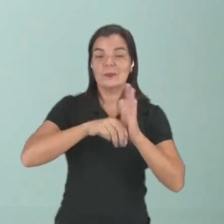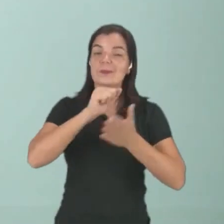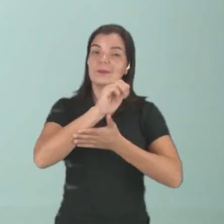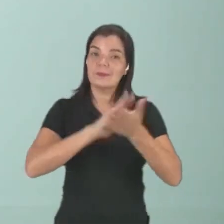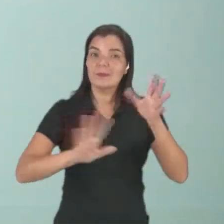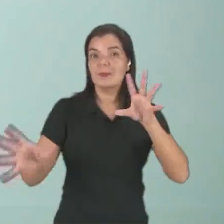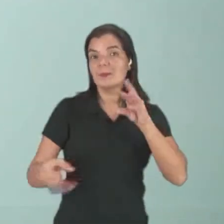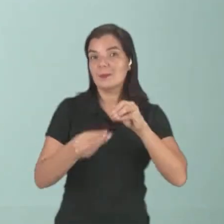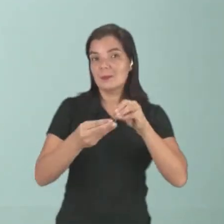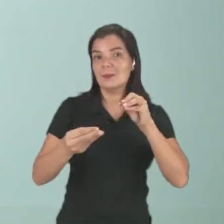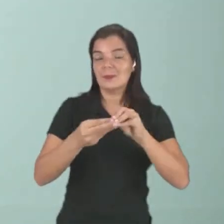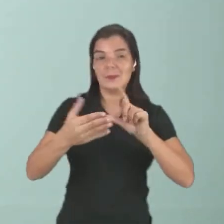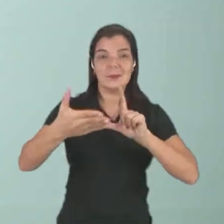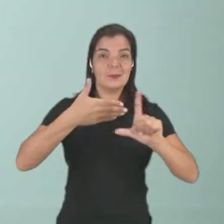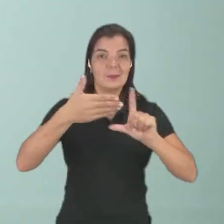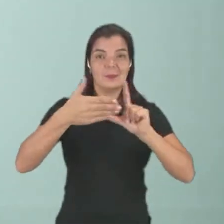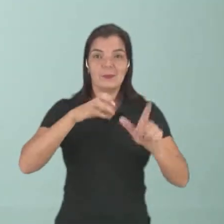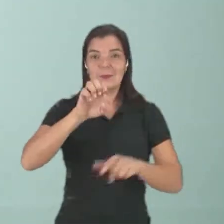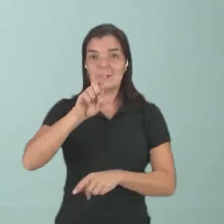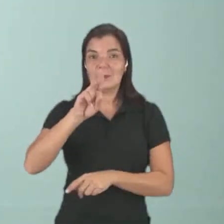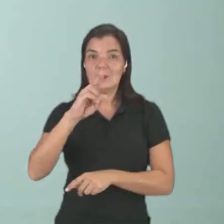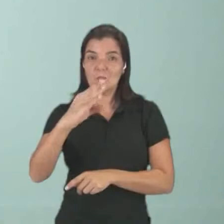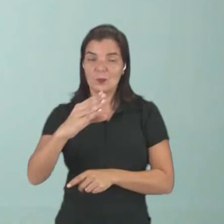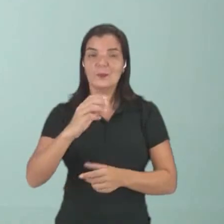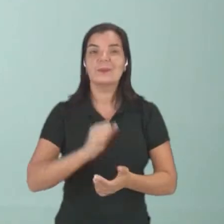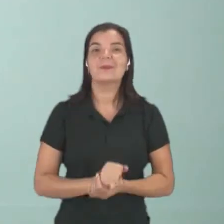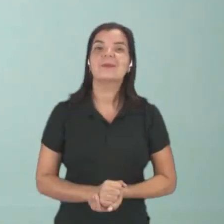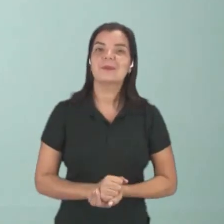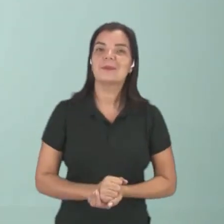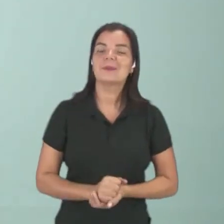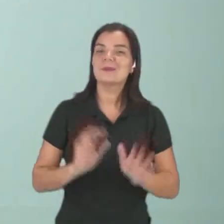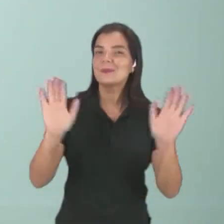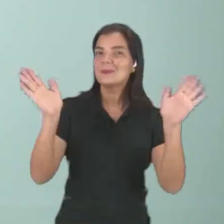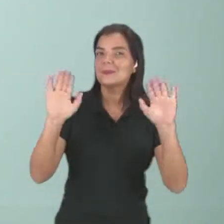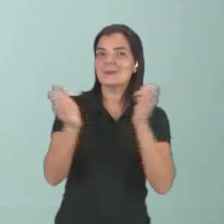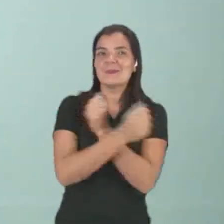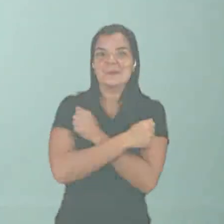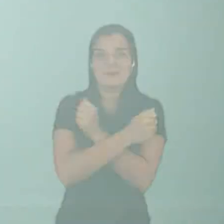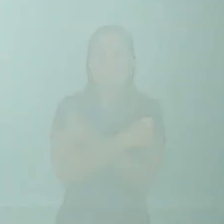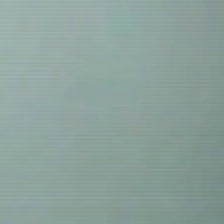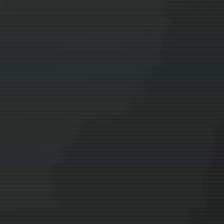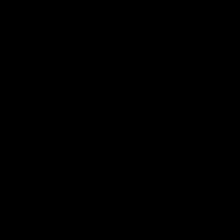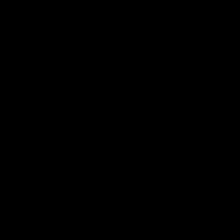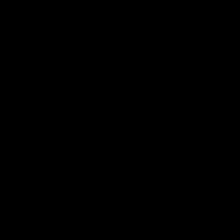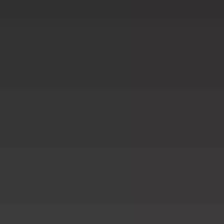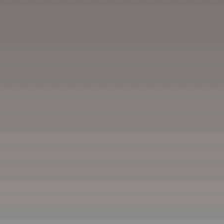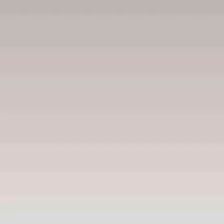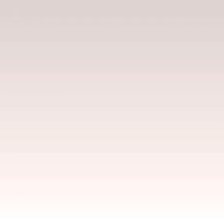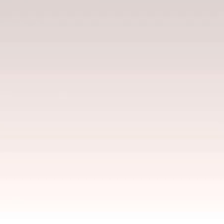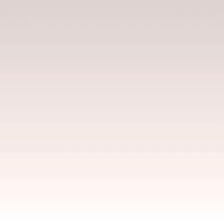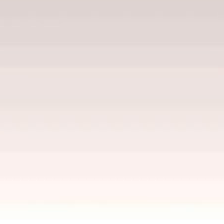exercícios complementares, acesse a plataforma da Eduque. Valeu, então, um abraço e até a próxima.